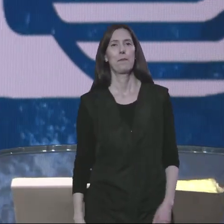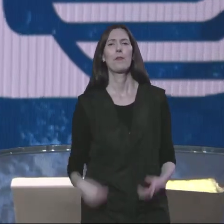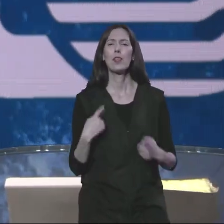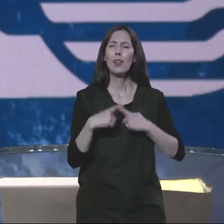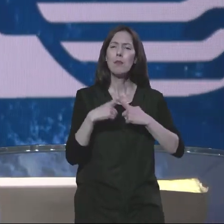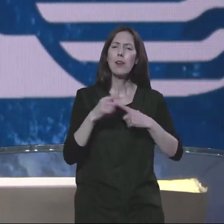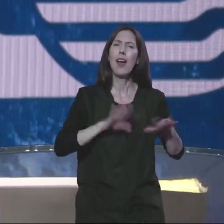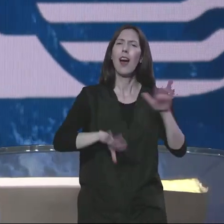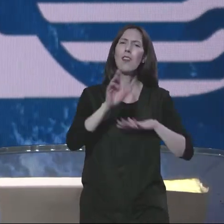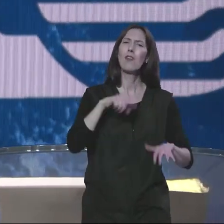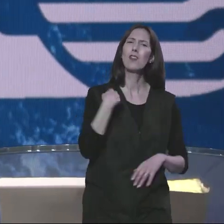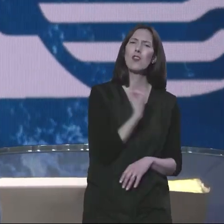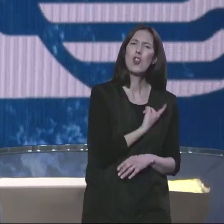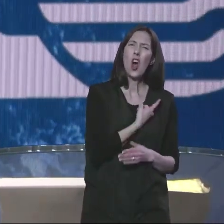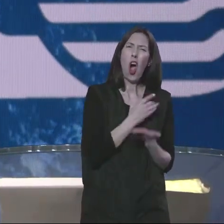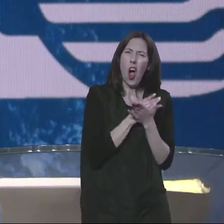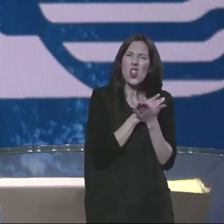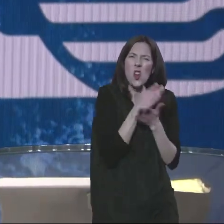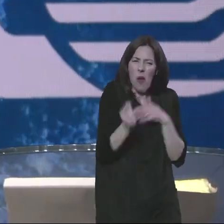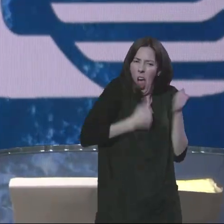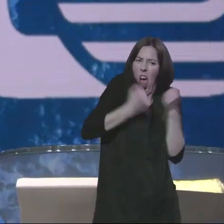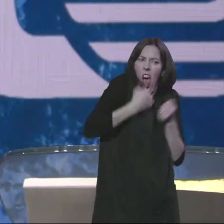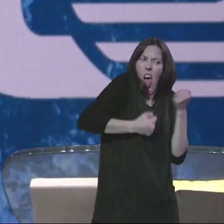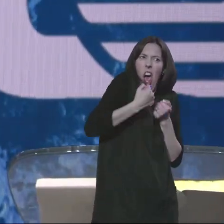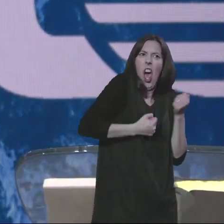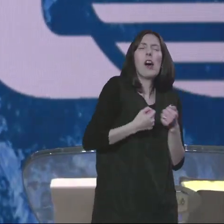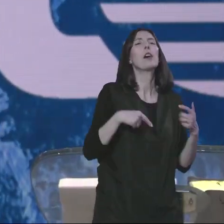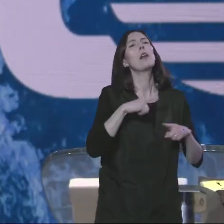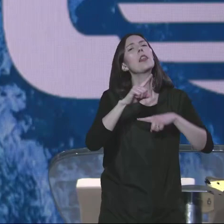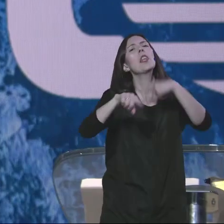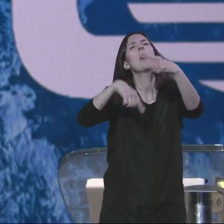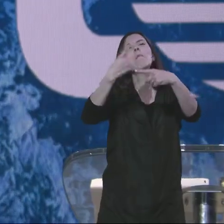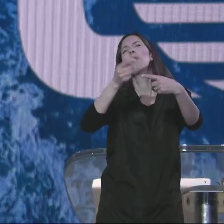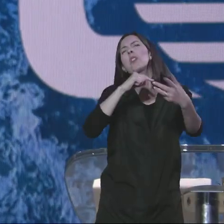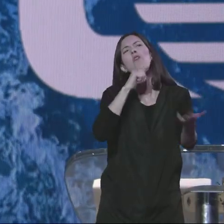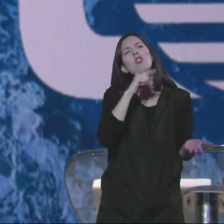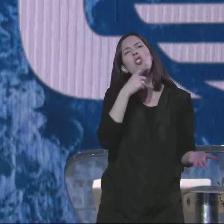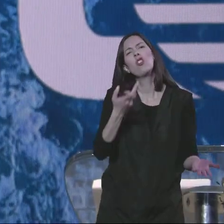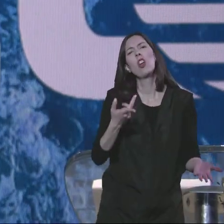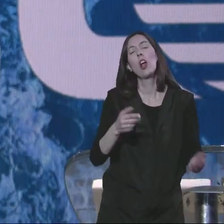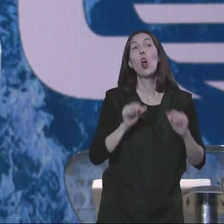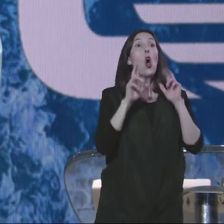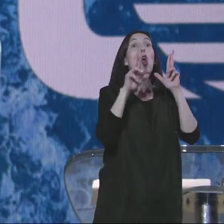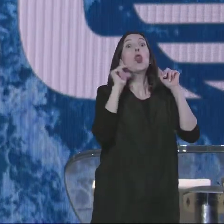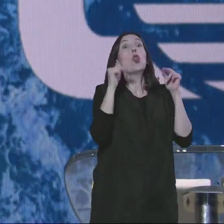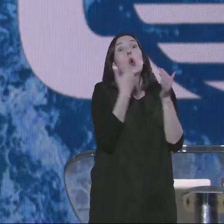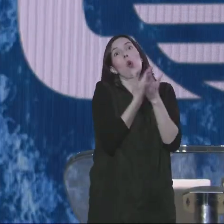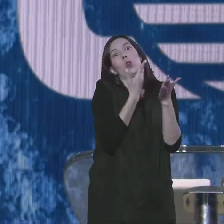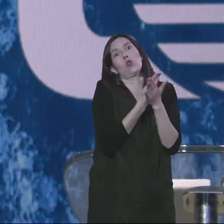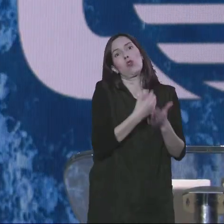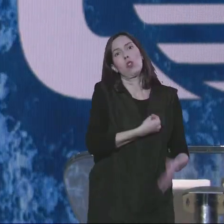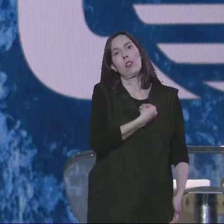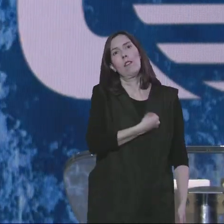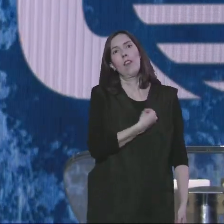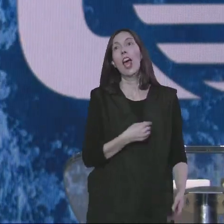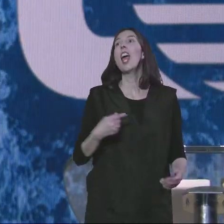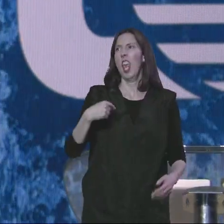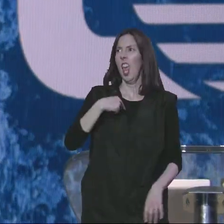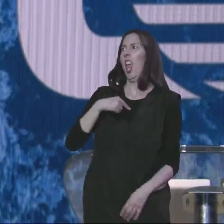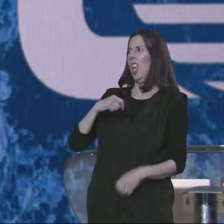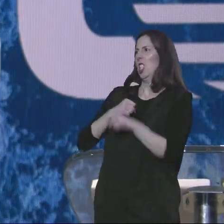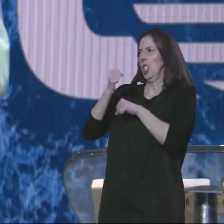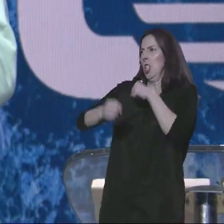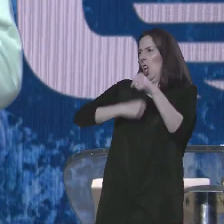gente às vezes começa ali num pique que a gente não vai aguentar depois. Nunca estudou na vida. E aí fala, esse ano